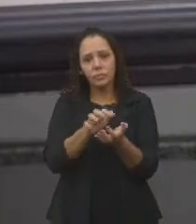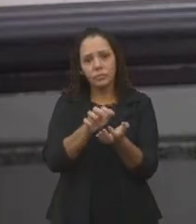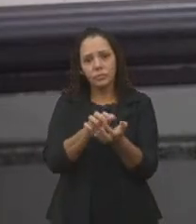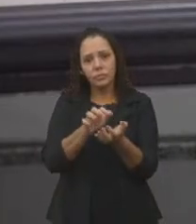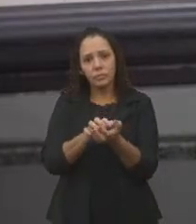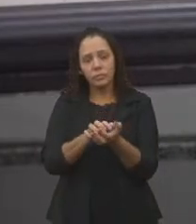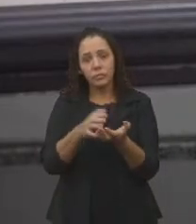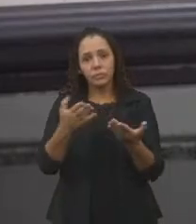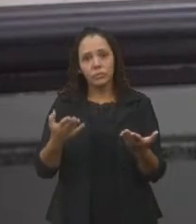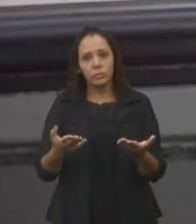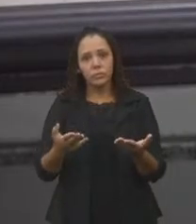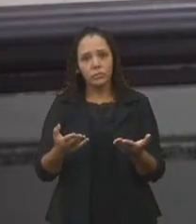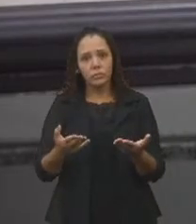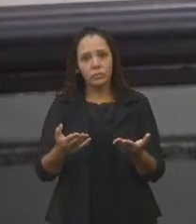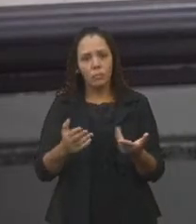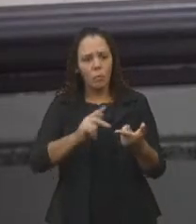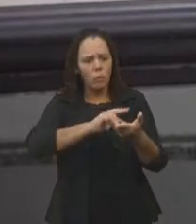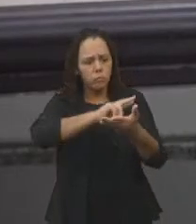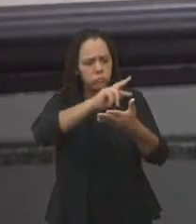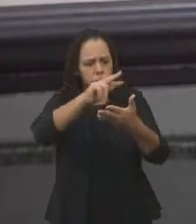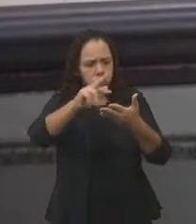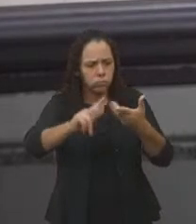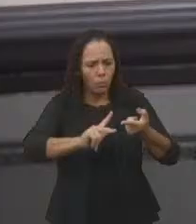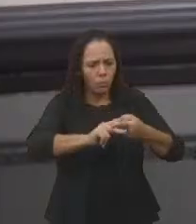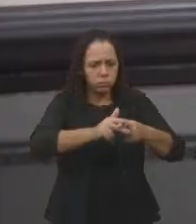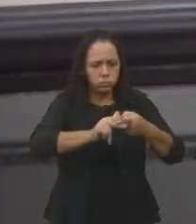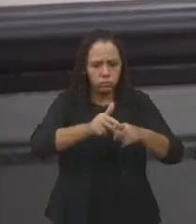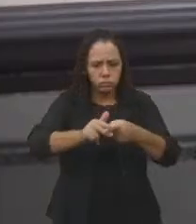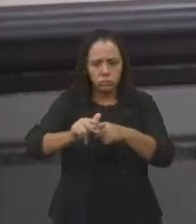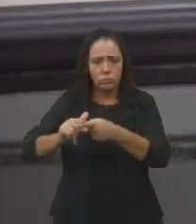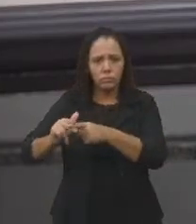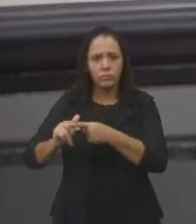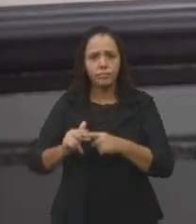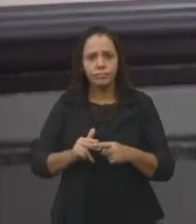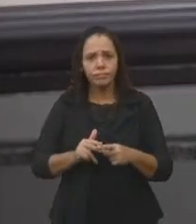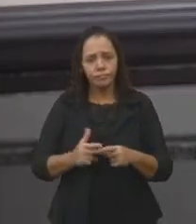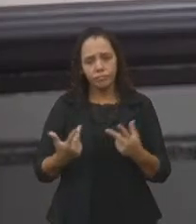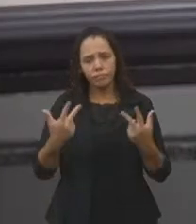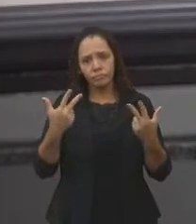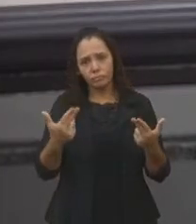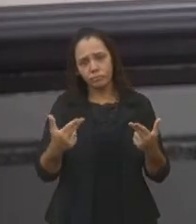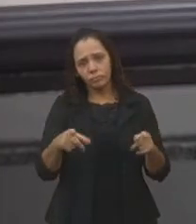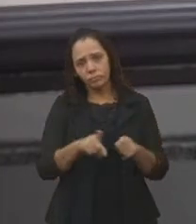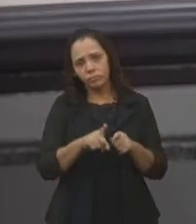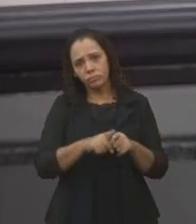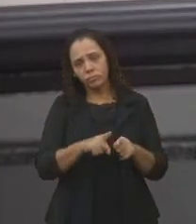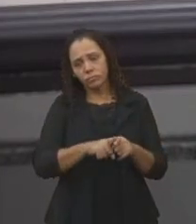atolado em coisa para arrumar. Como aqui também, aqui meu amigo,